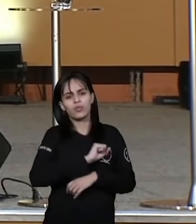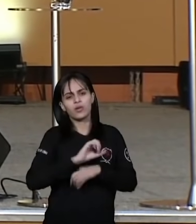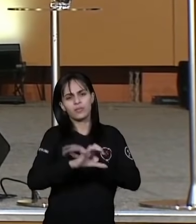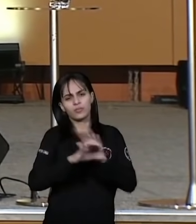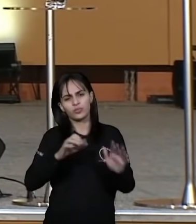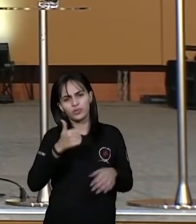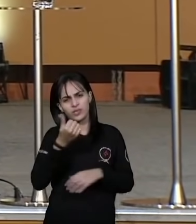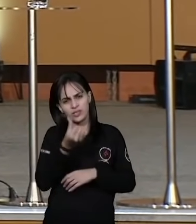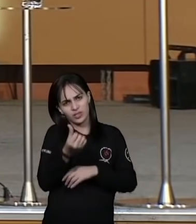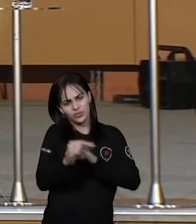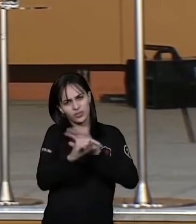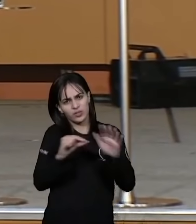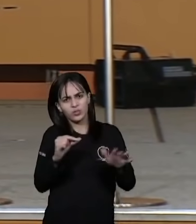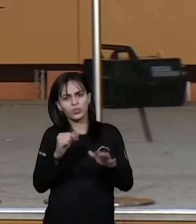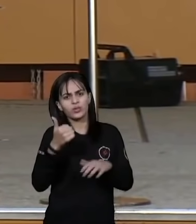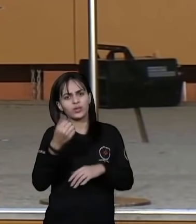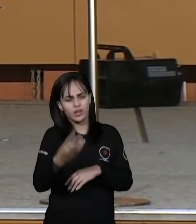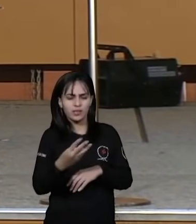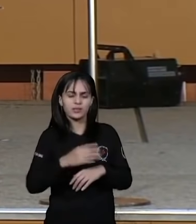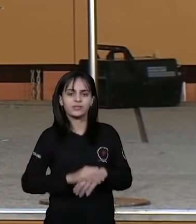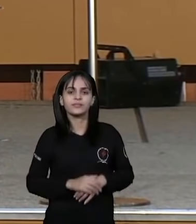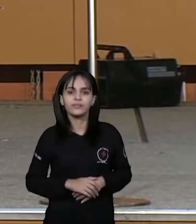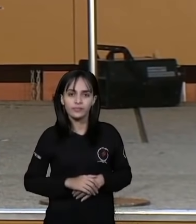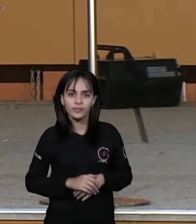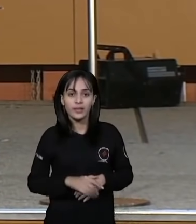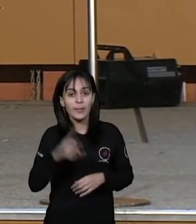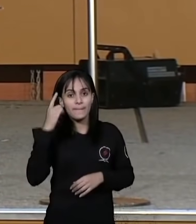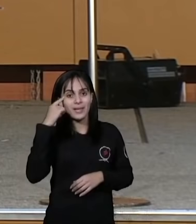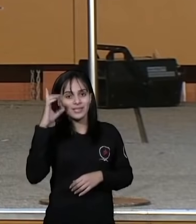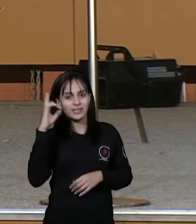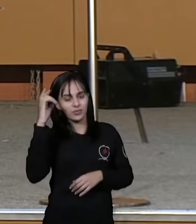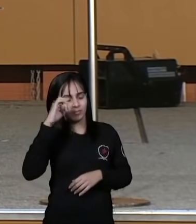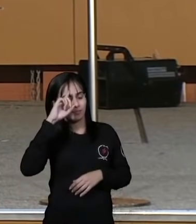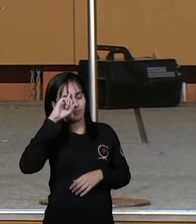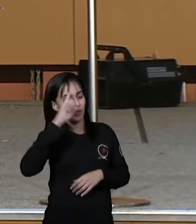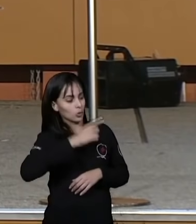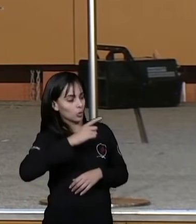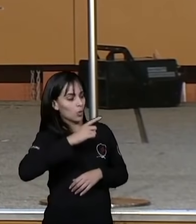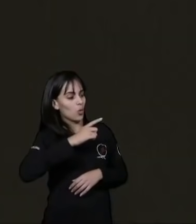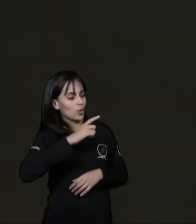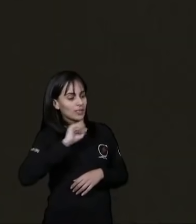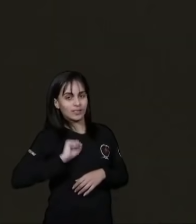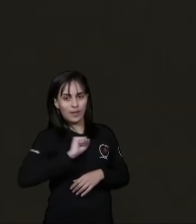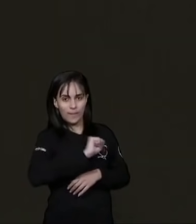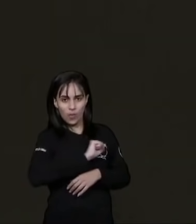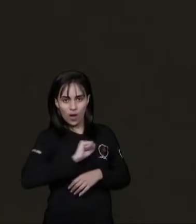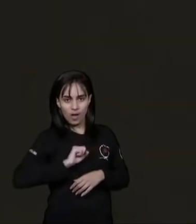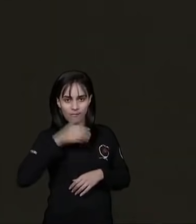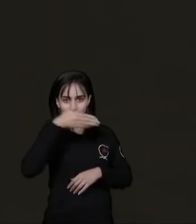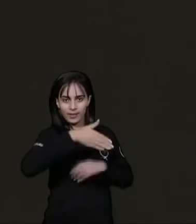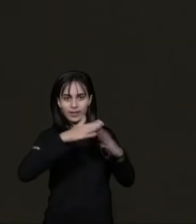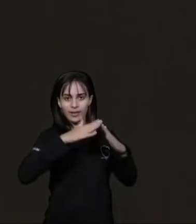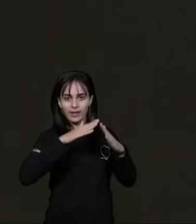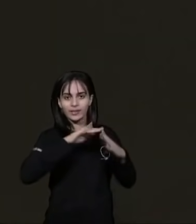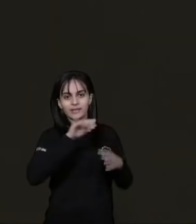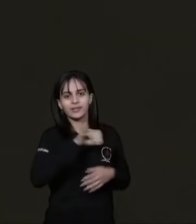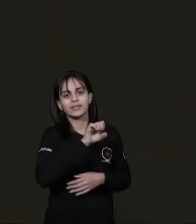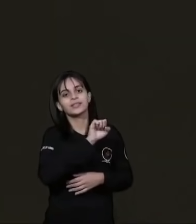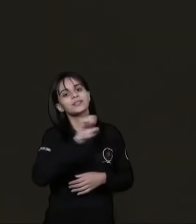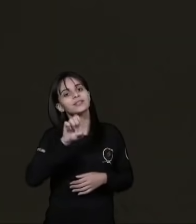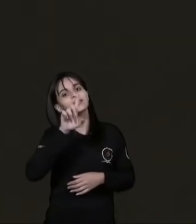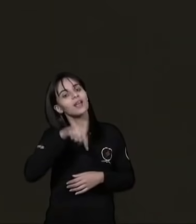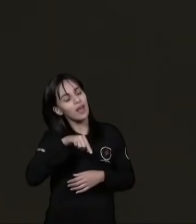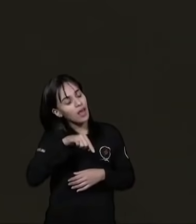Versículo 13 e aí você acha que quando Deus mandou o profeta é Sacerdote Samuel na casa de Jessé